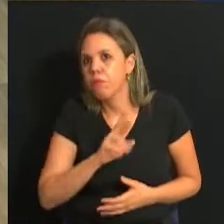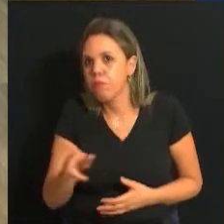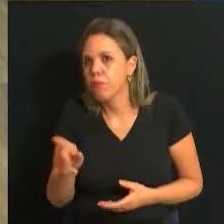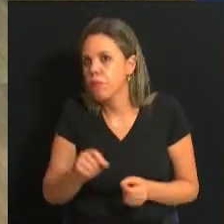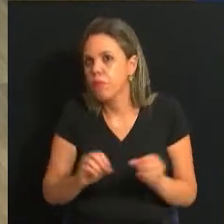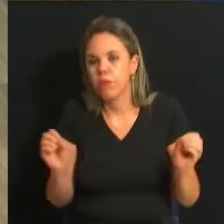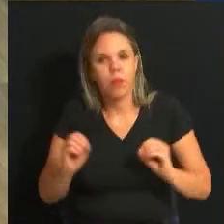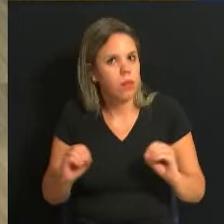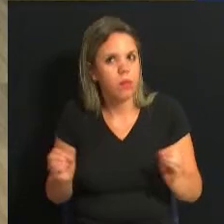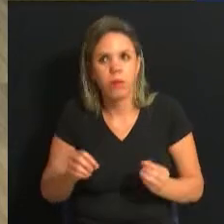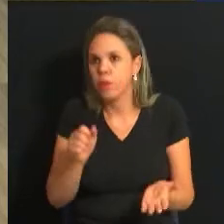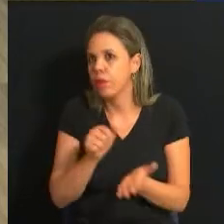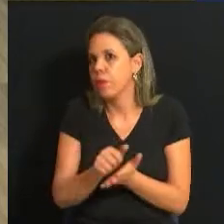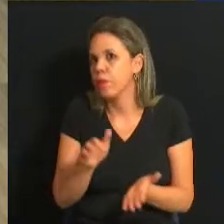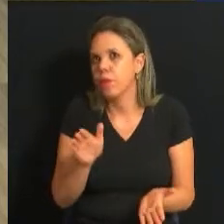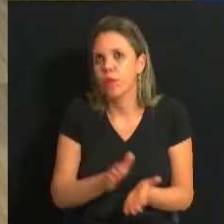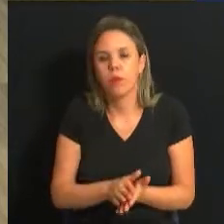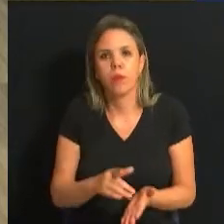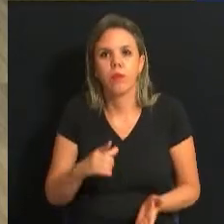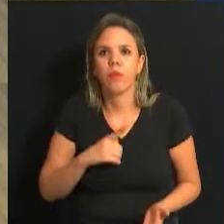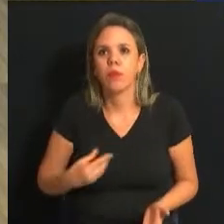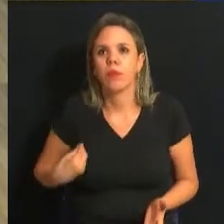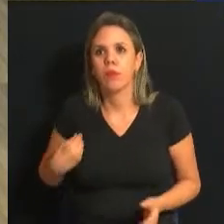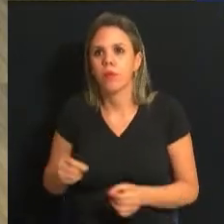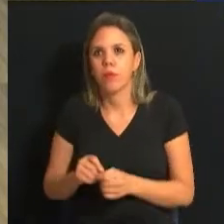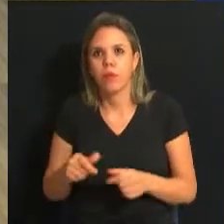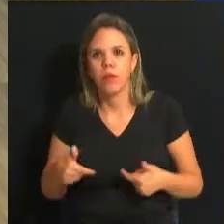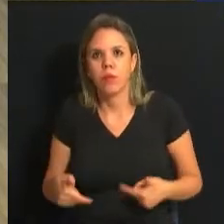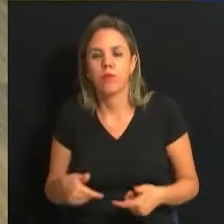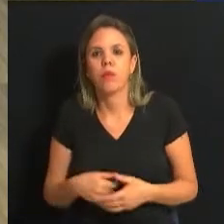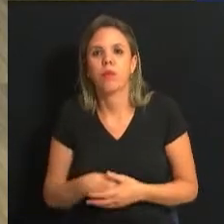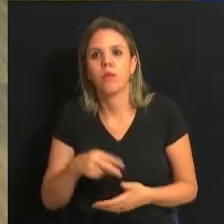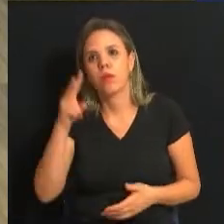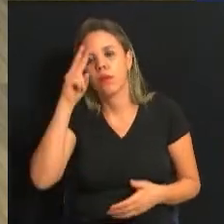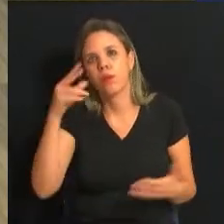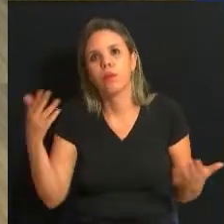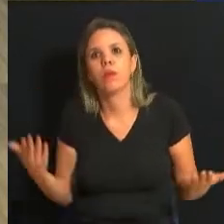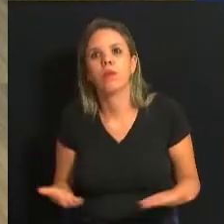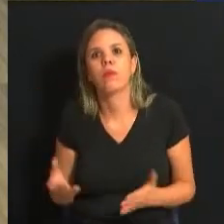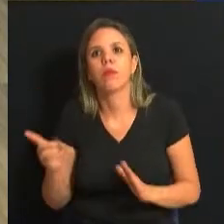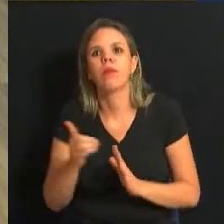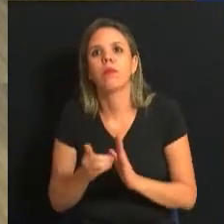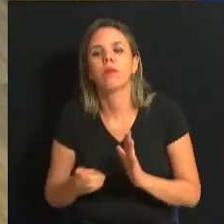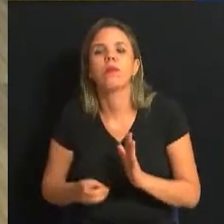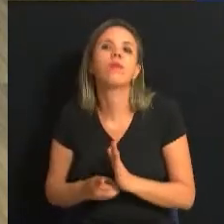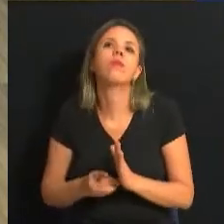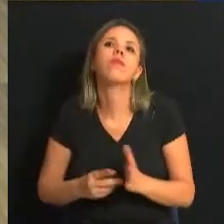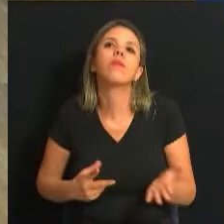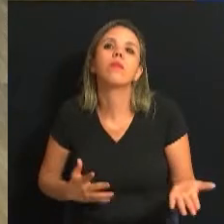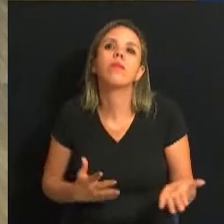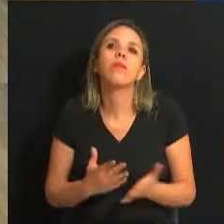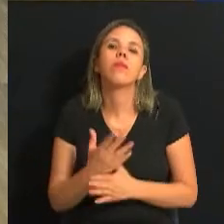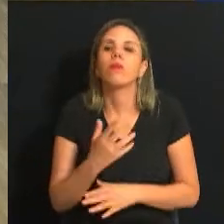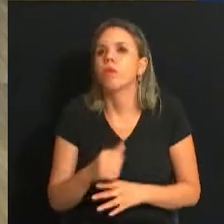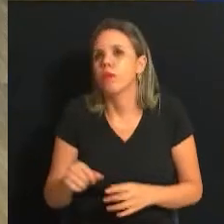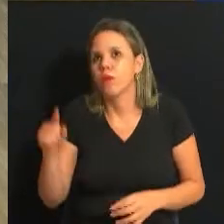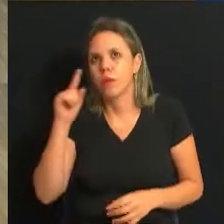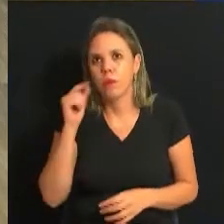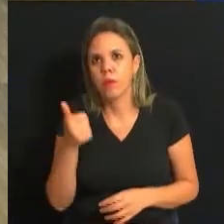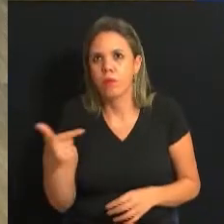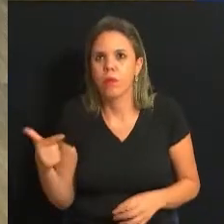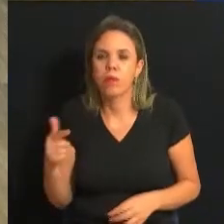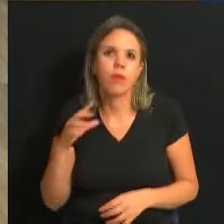tipo de multa para quem estiver fazendo essa ação. Lembrando que agora o decreto passa a valer a partir do dia 12 de